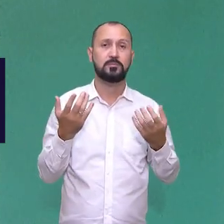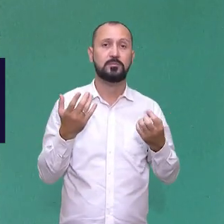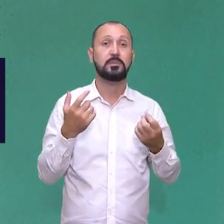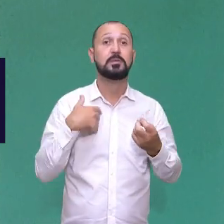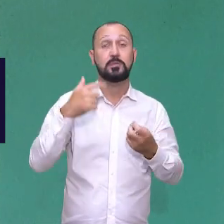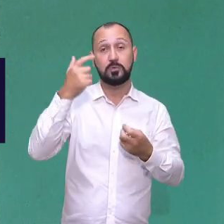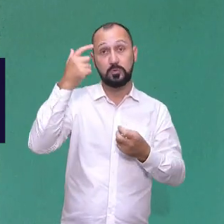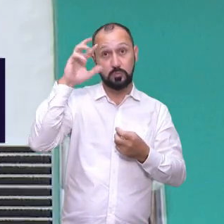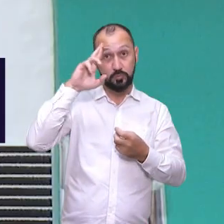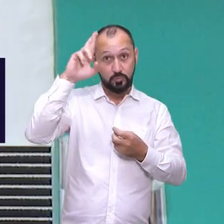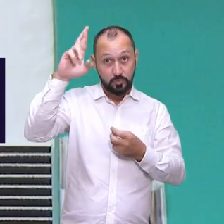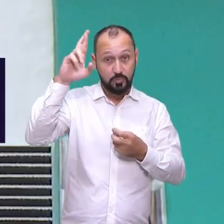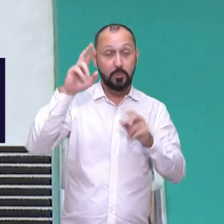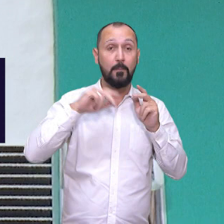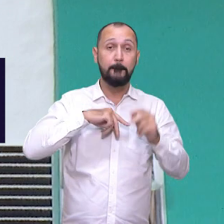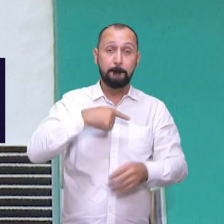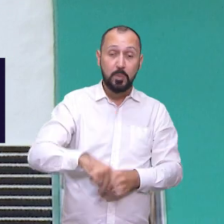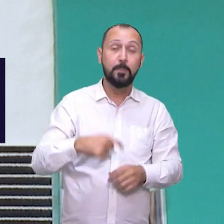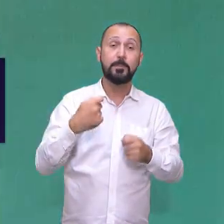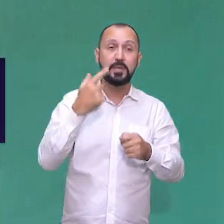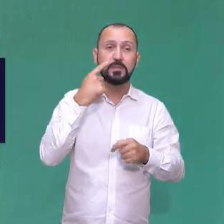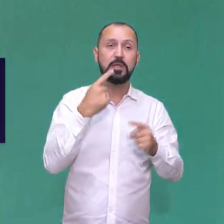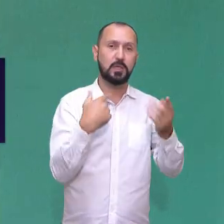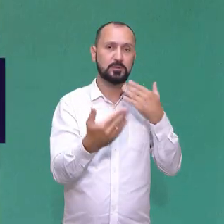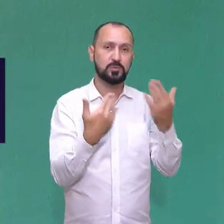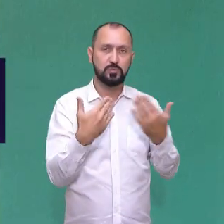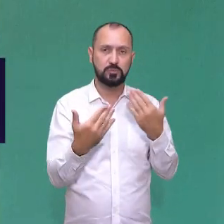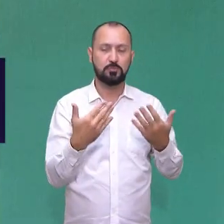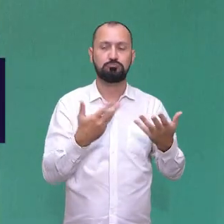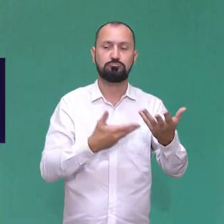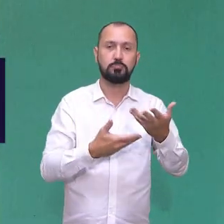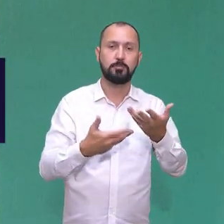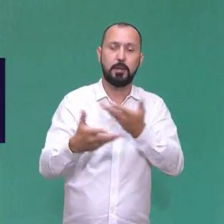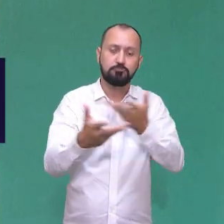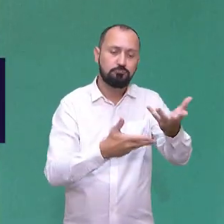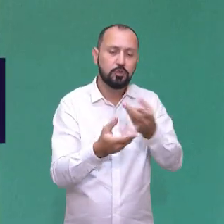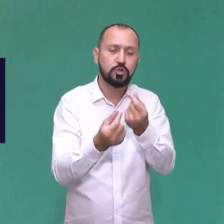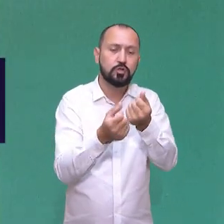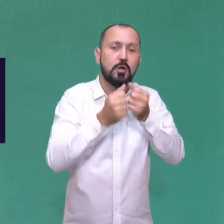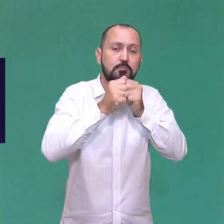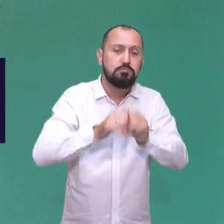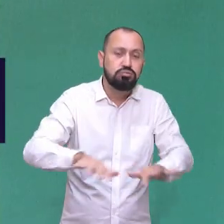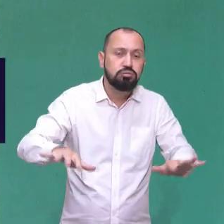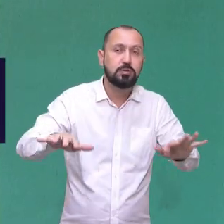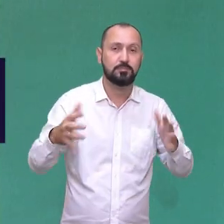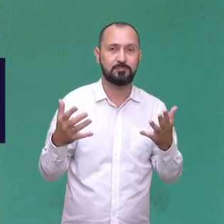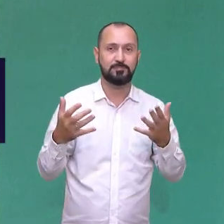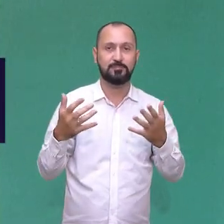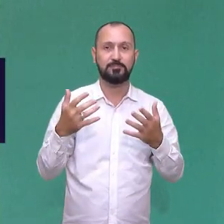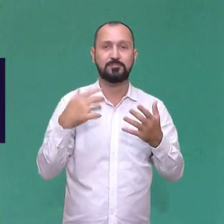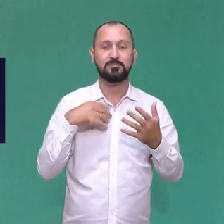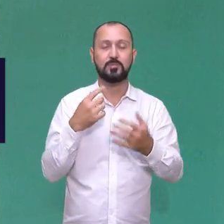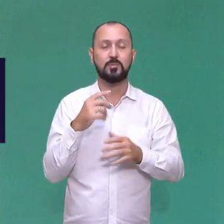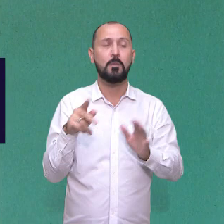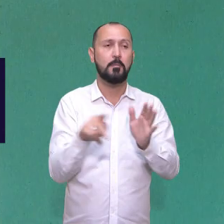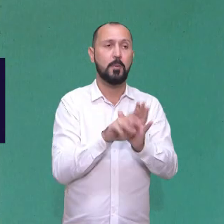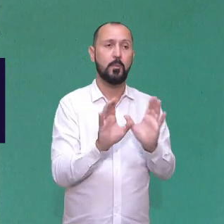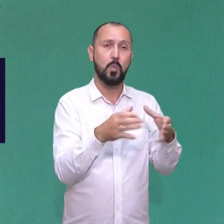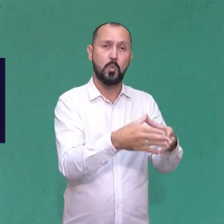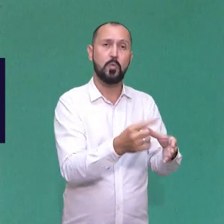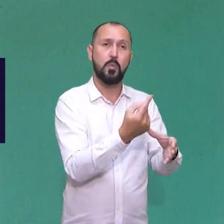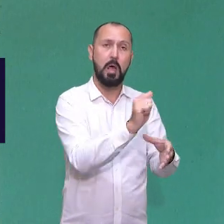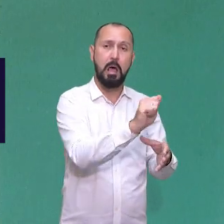apenas para um segmento. Isso é você, e a autoridade pública tem o dever de promover essa discussão. Não